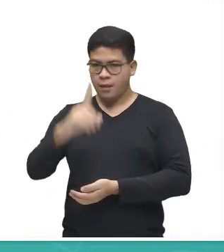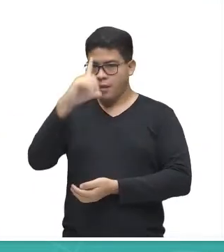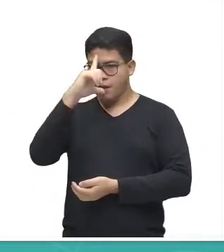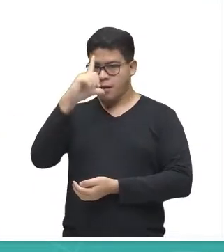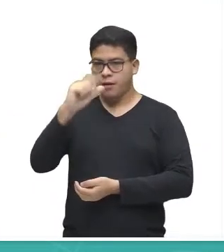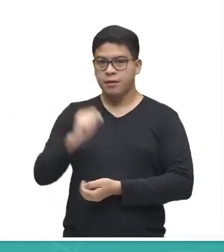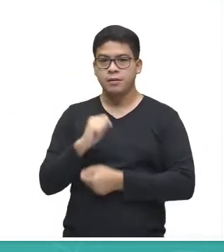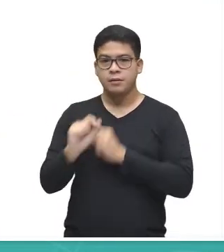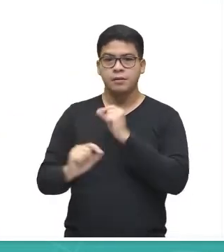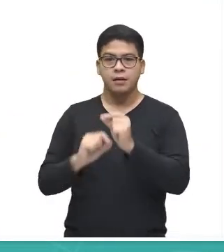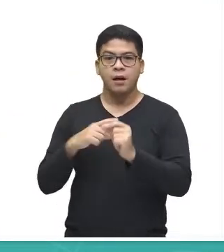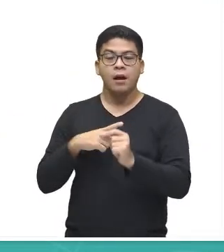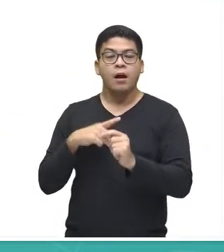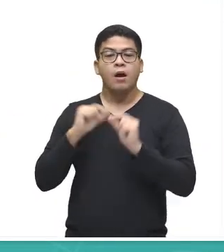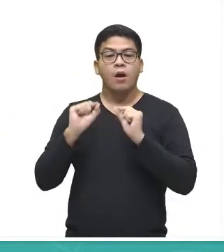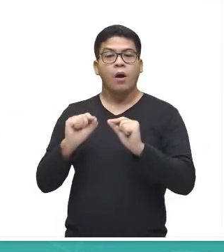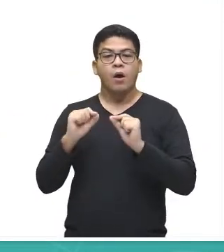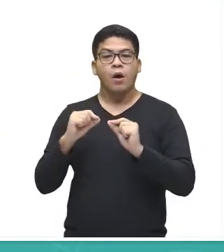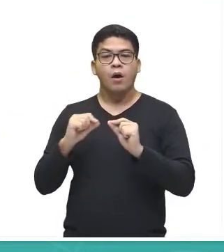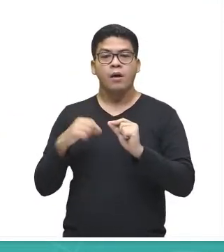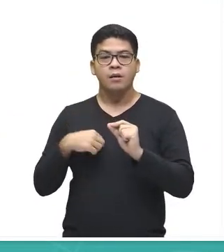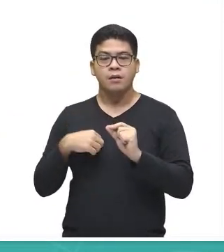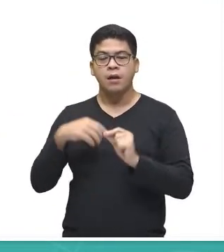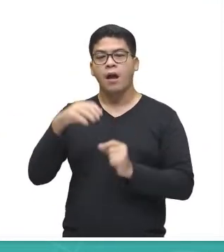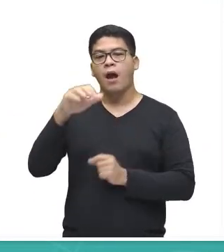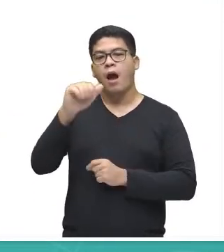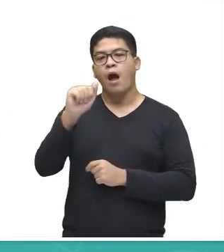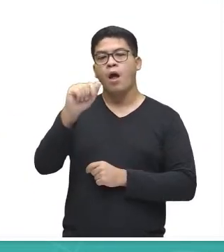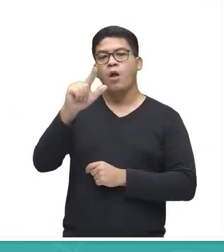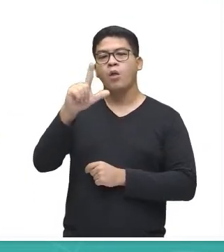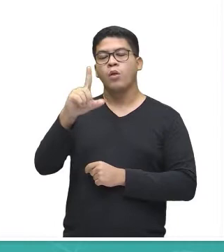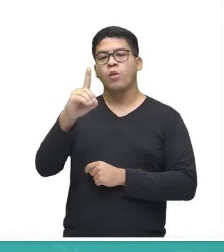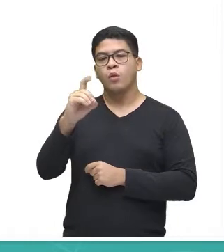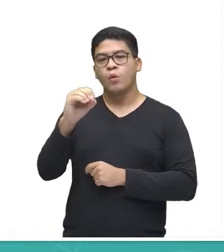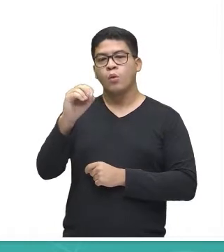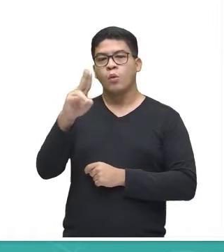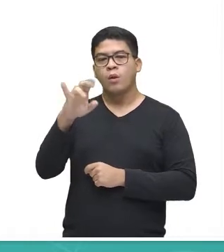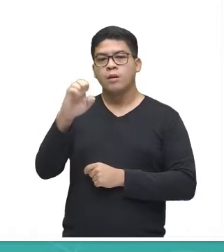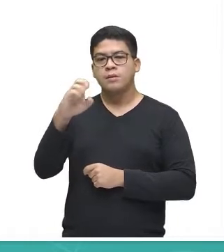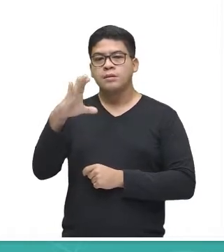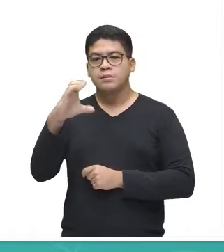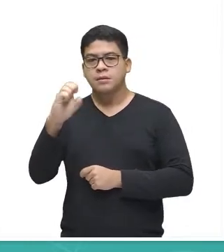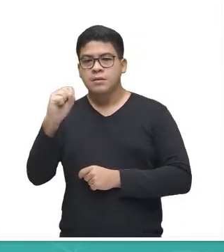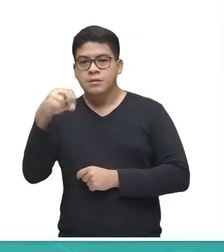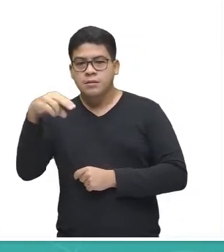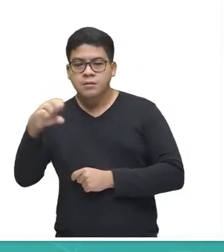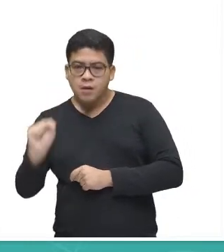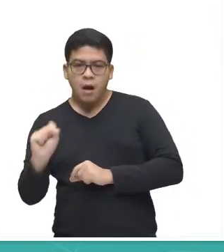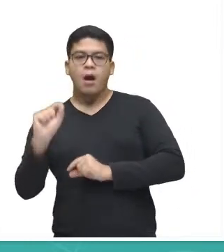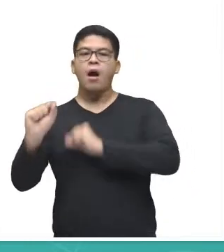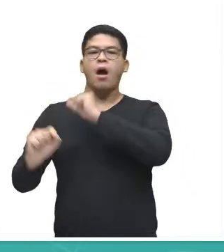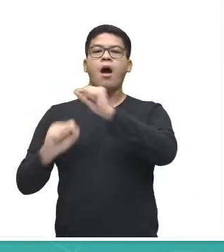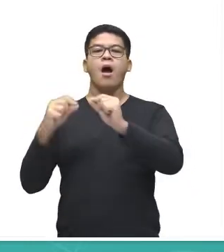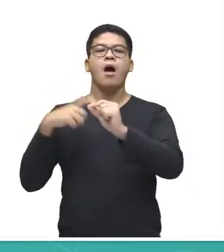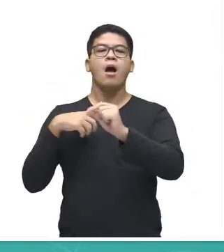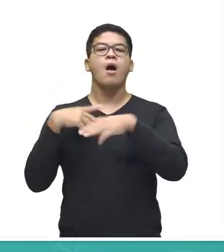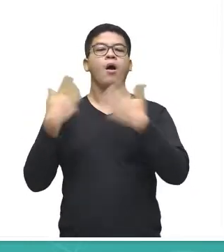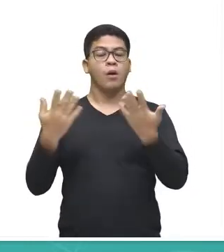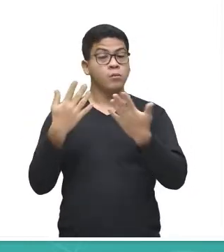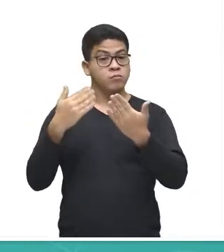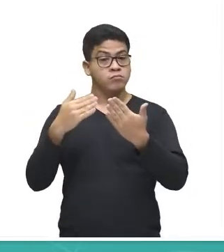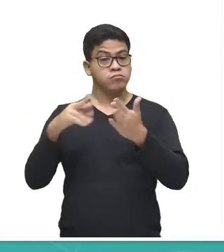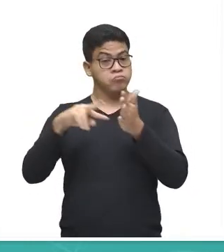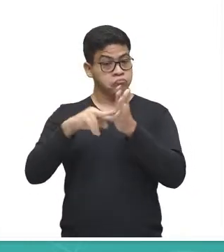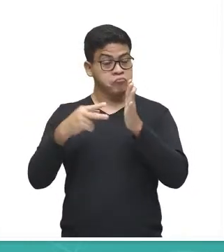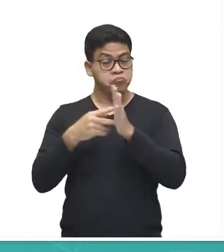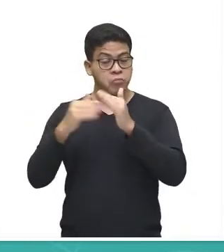palavra adolescência se fala adolescens ou adolescens e significa crescer. Então,